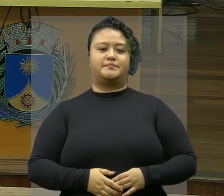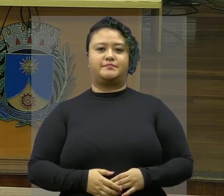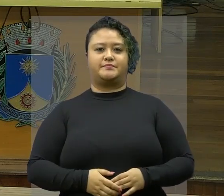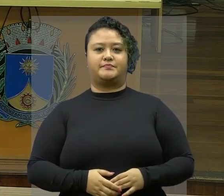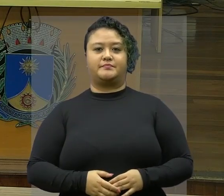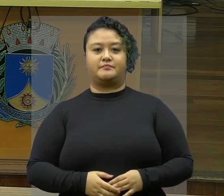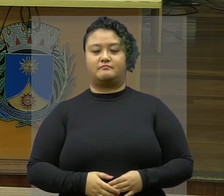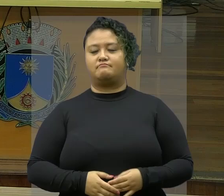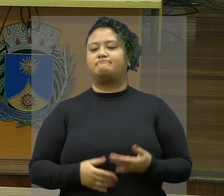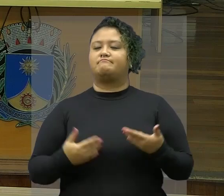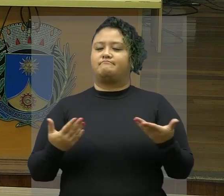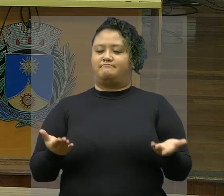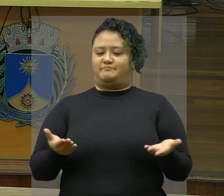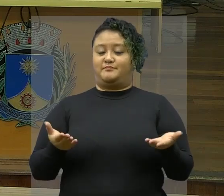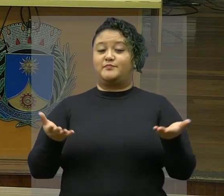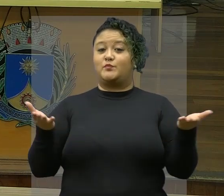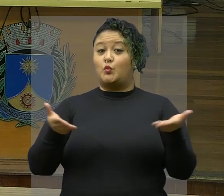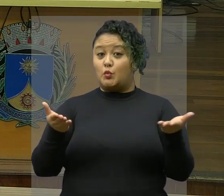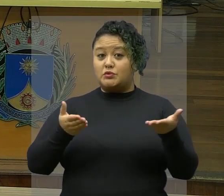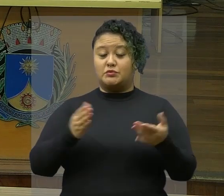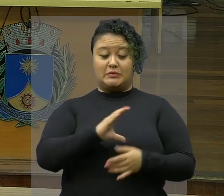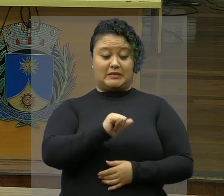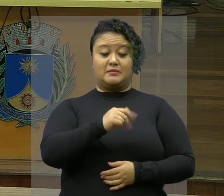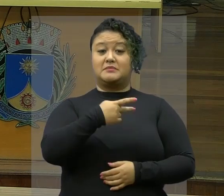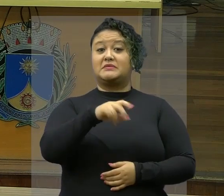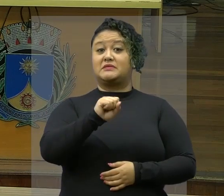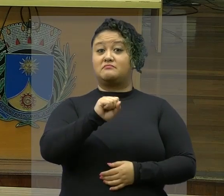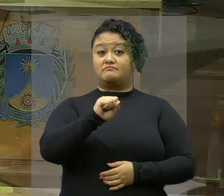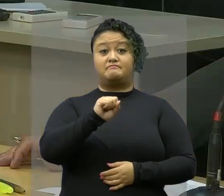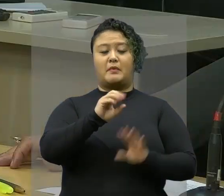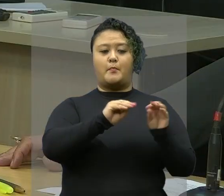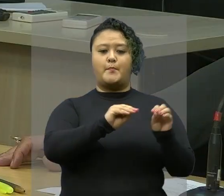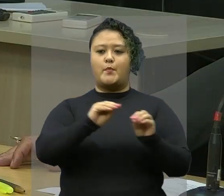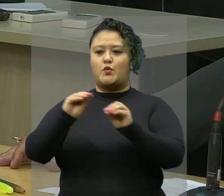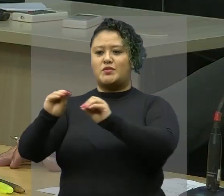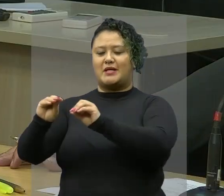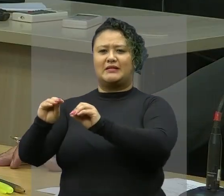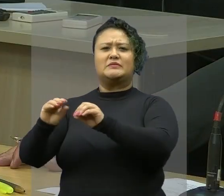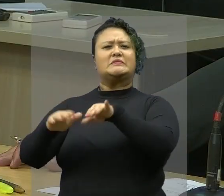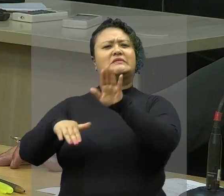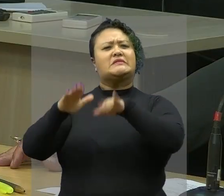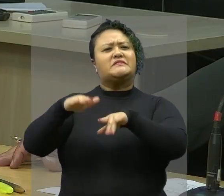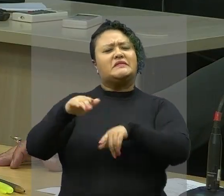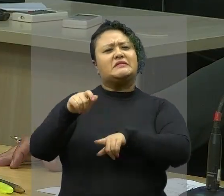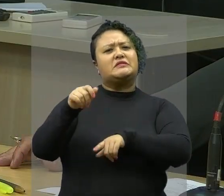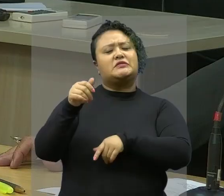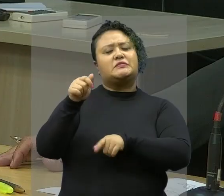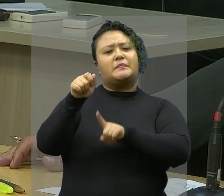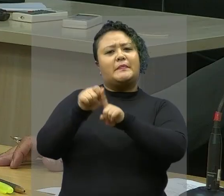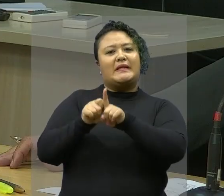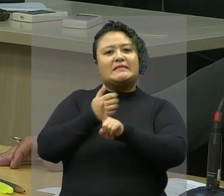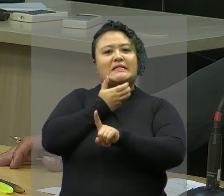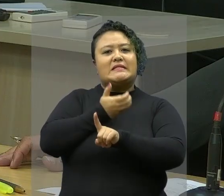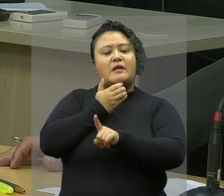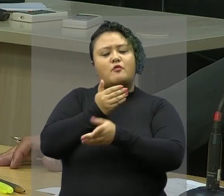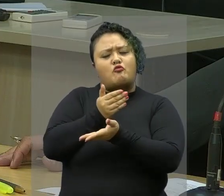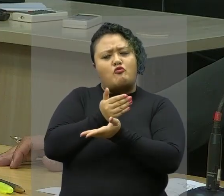ele na verdade está de mudança, né? Então, provavelmente no começo de dezembro a gente vai ali para